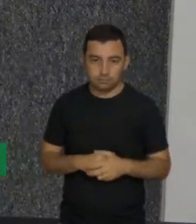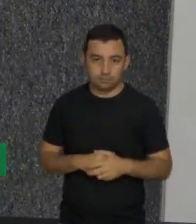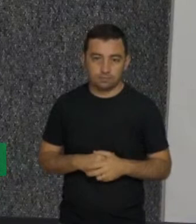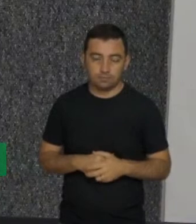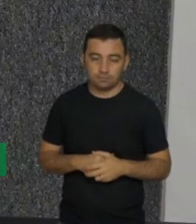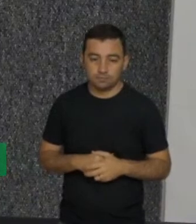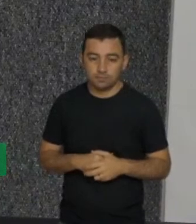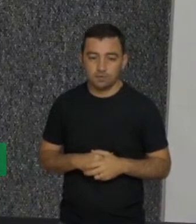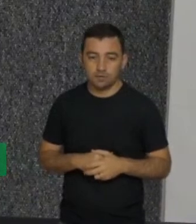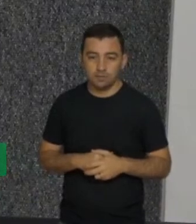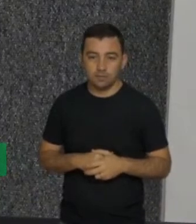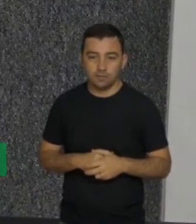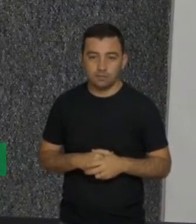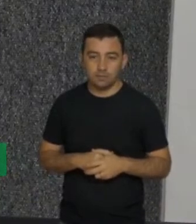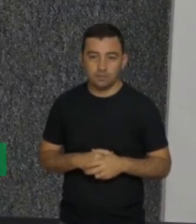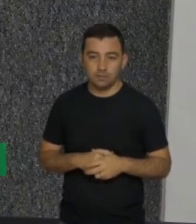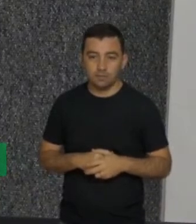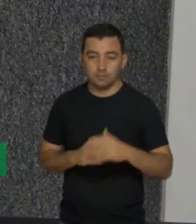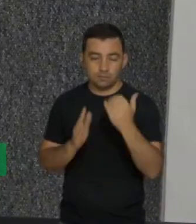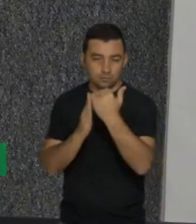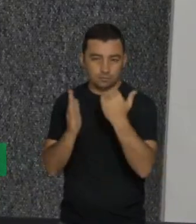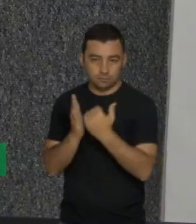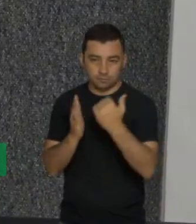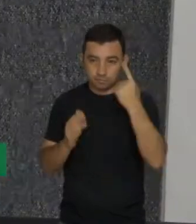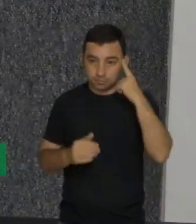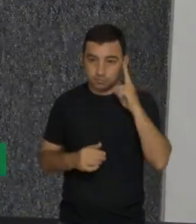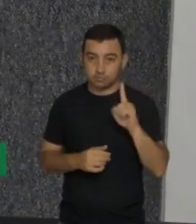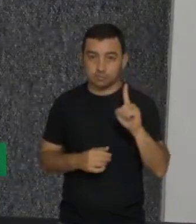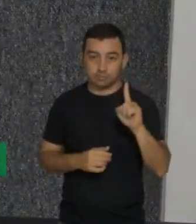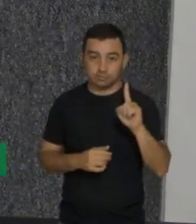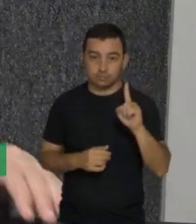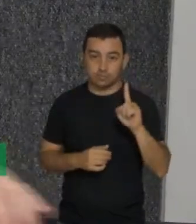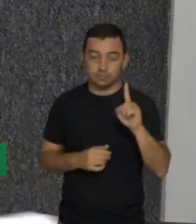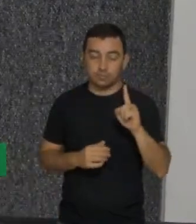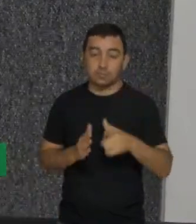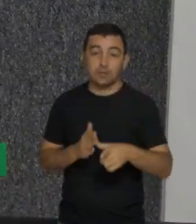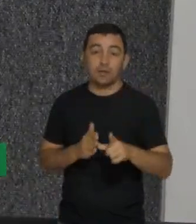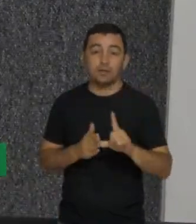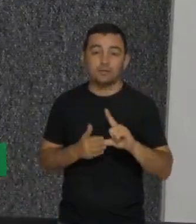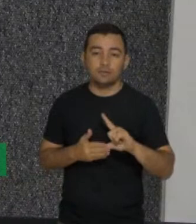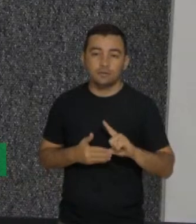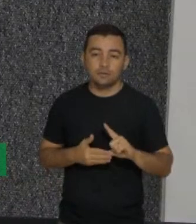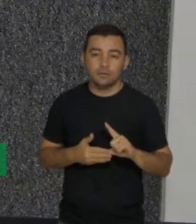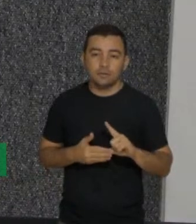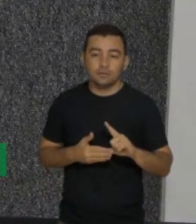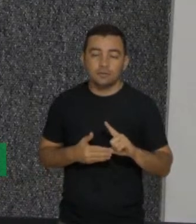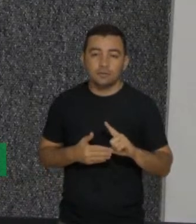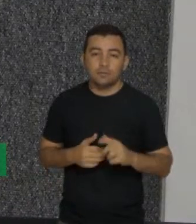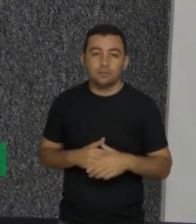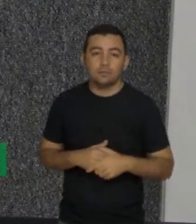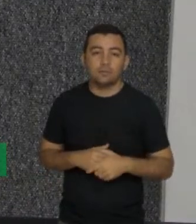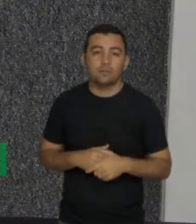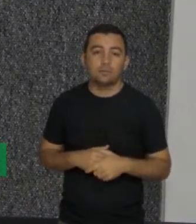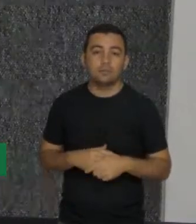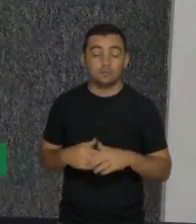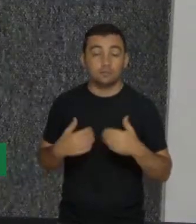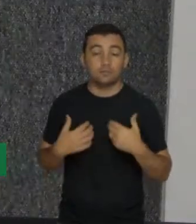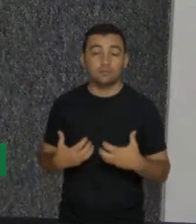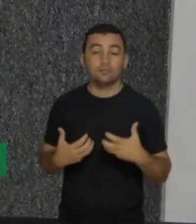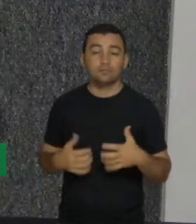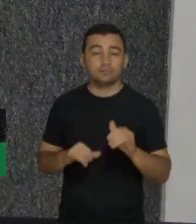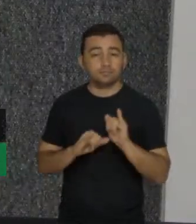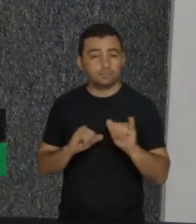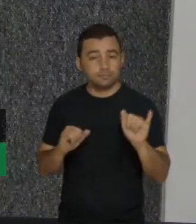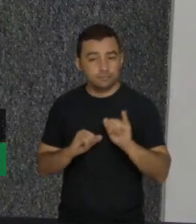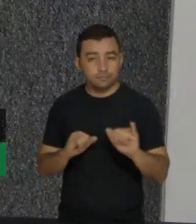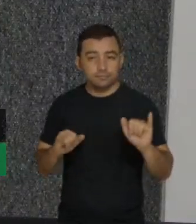aprovada ordem do dia antes da Ordem do dia eu queria informar que